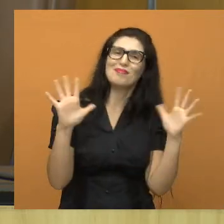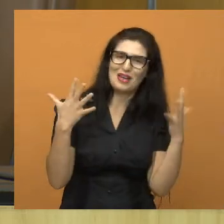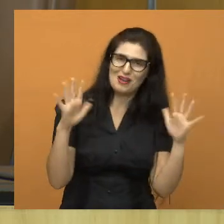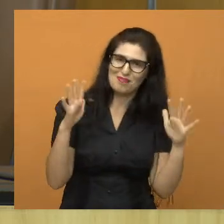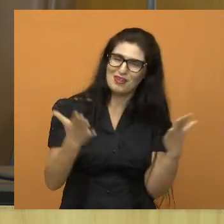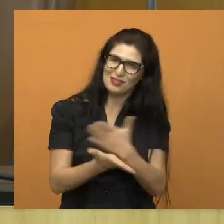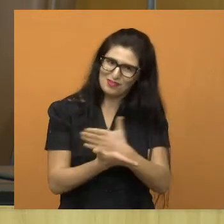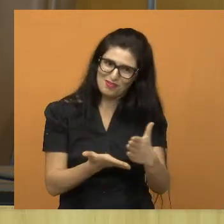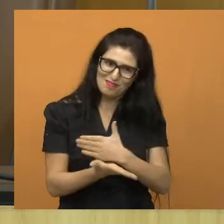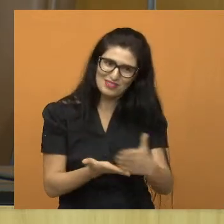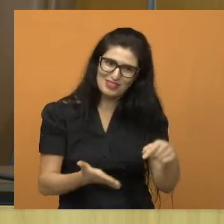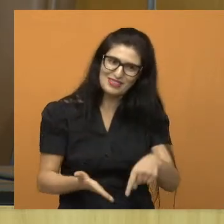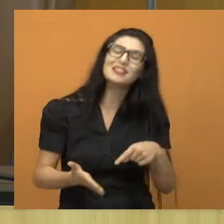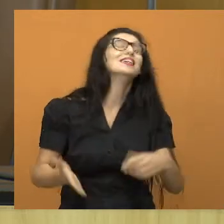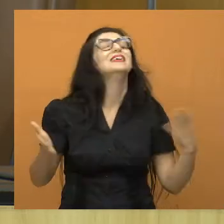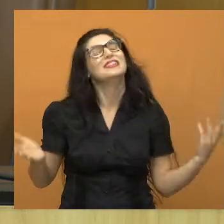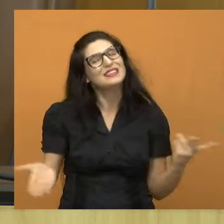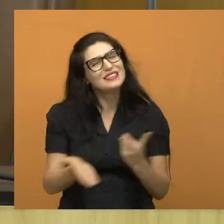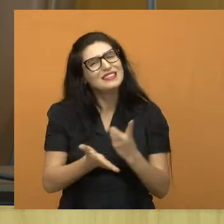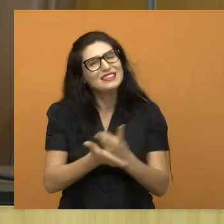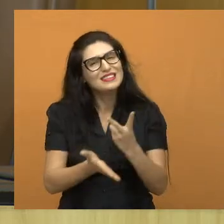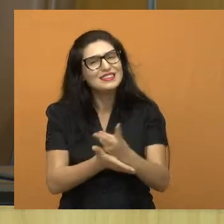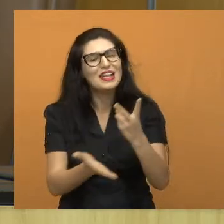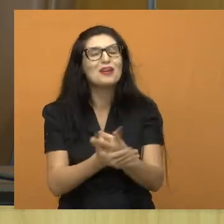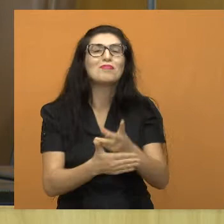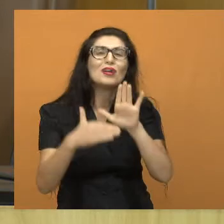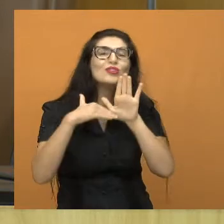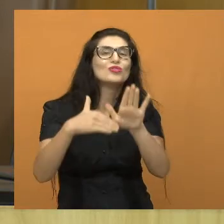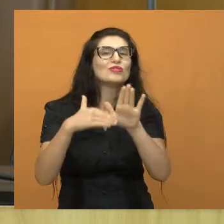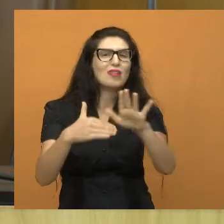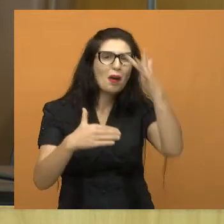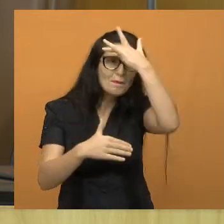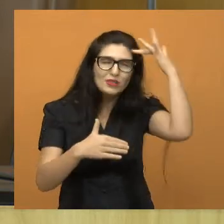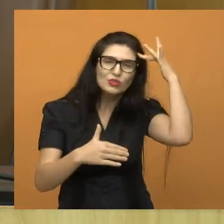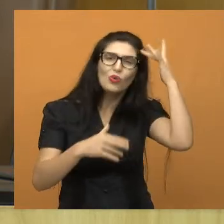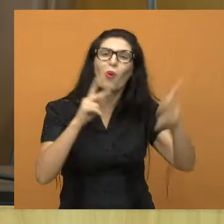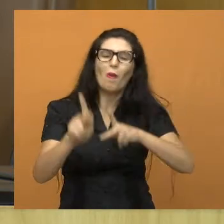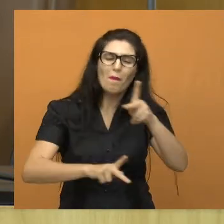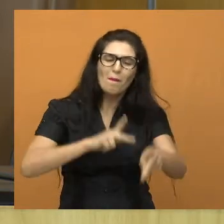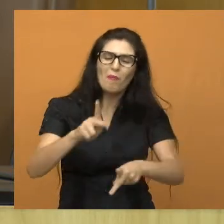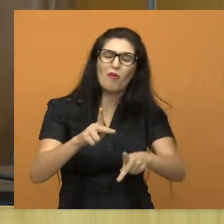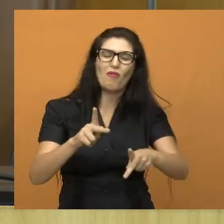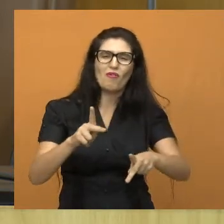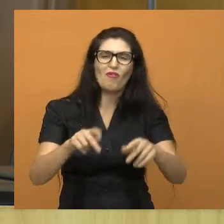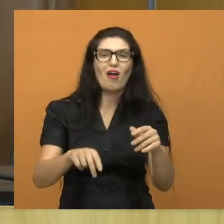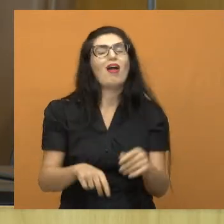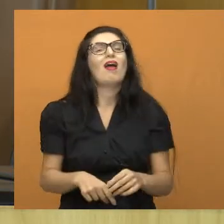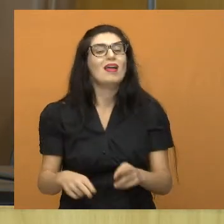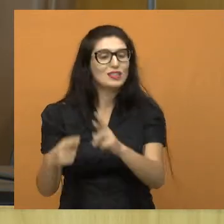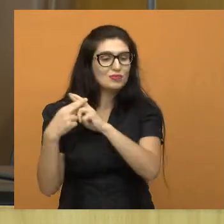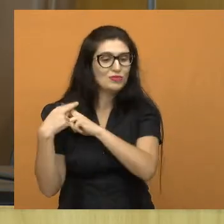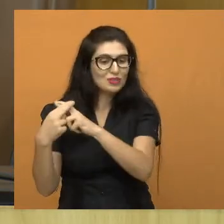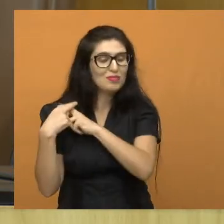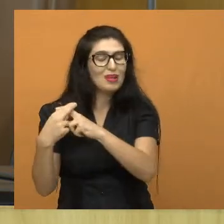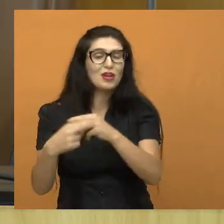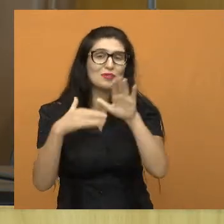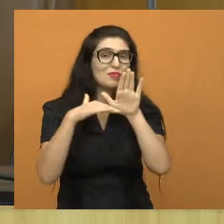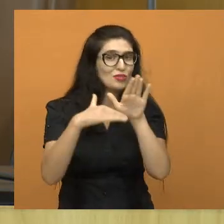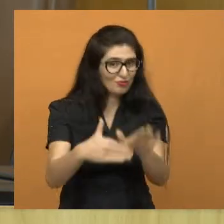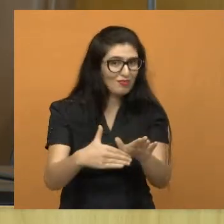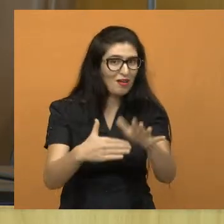iniciativa. Nós estamos sempre abertos a contribuir, entendendo a responsabilidade deste tema, que é muito